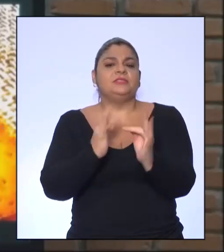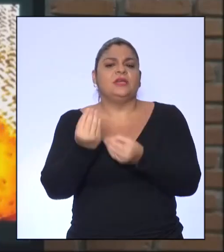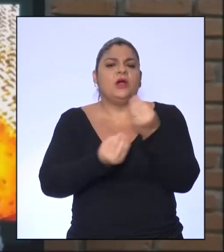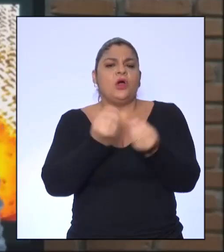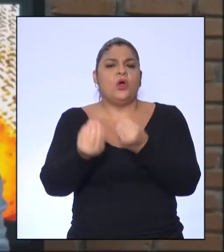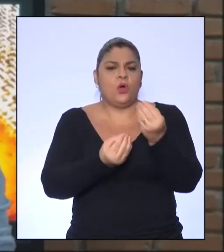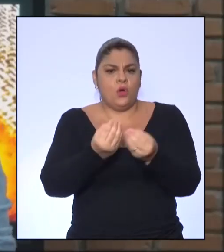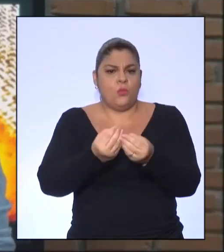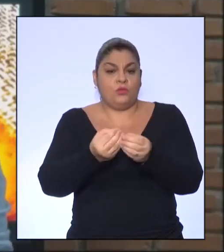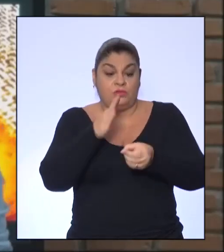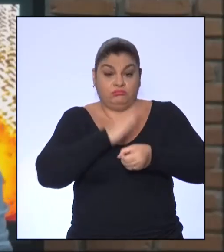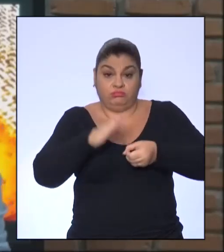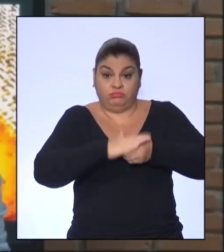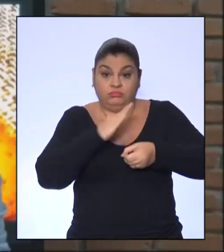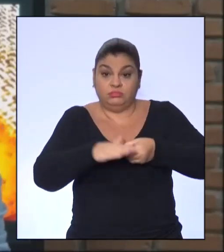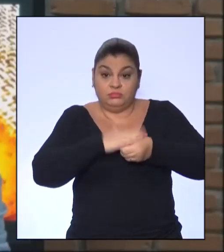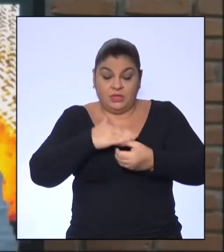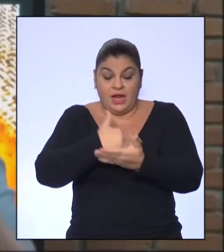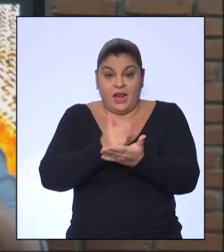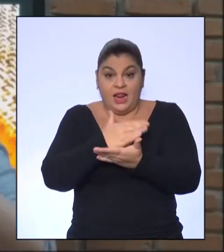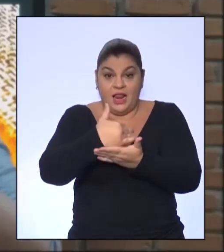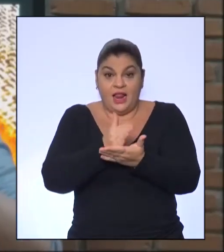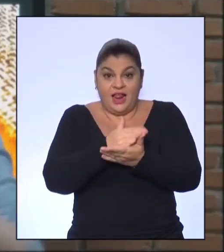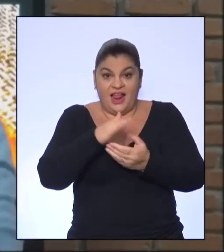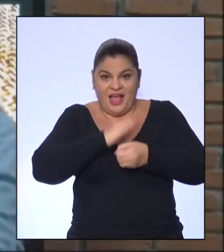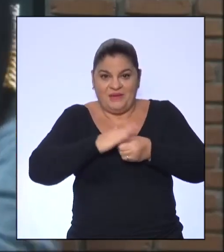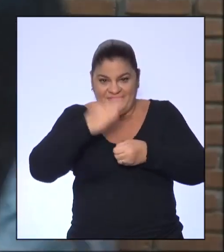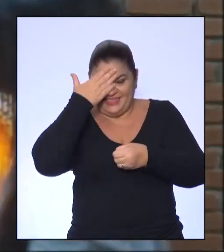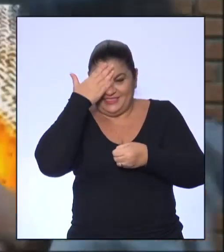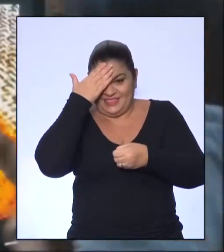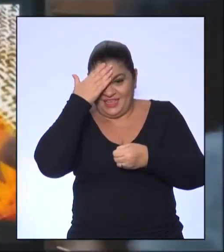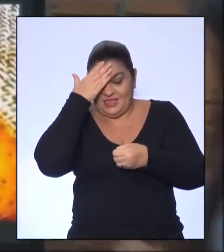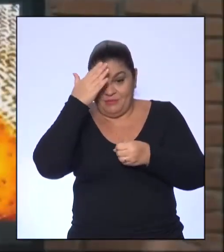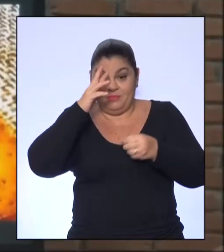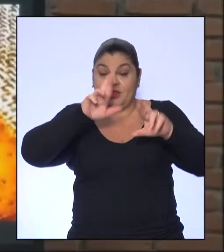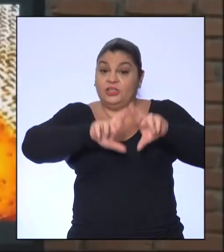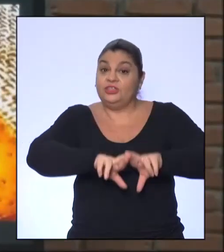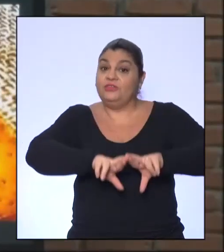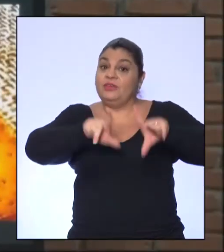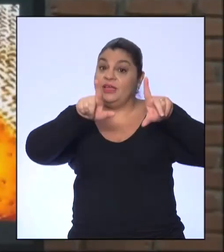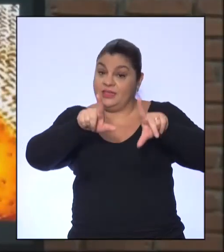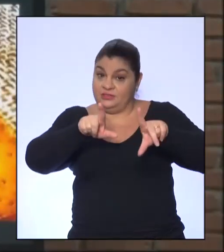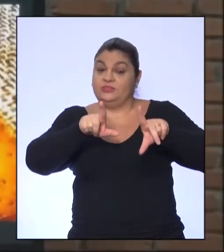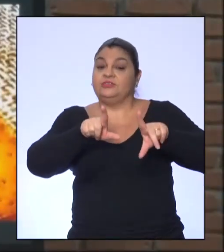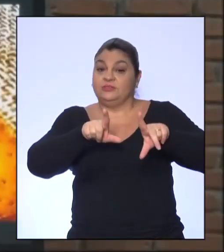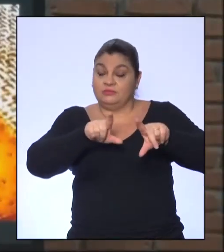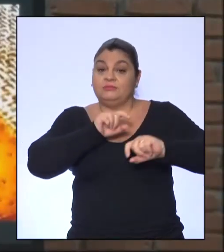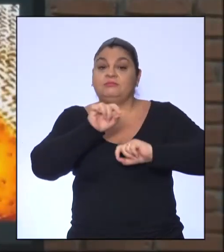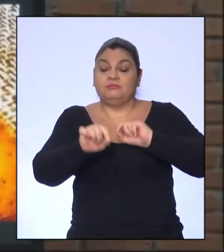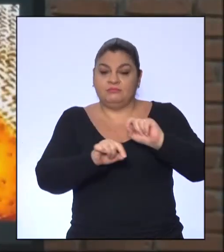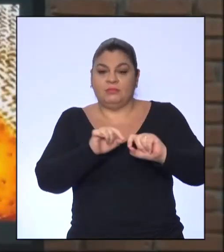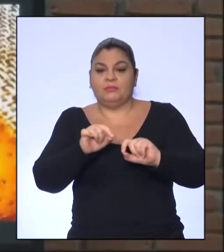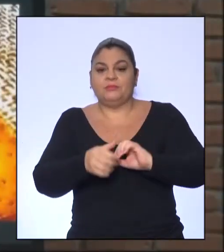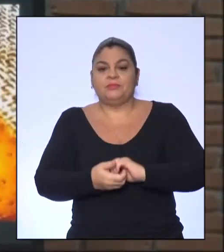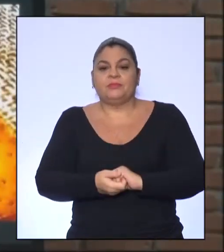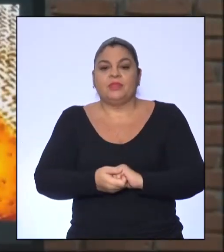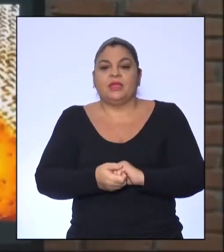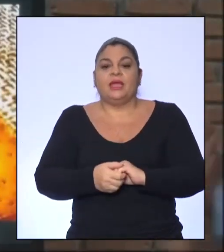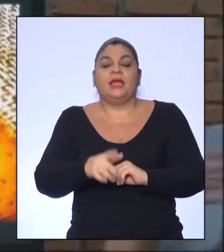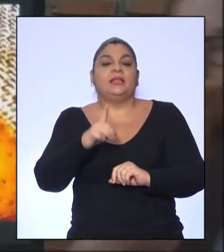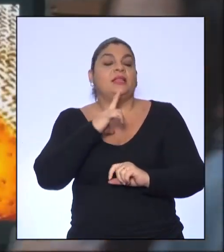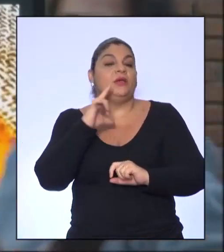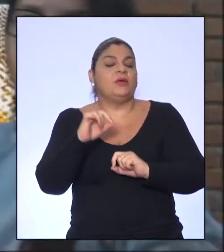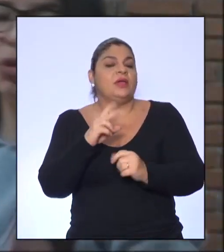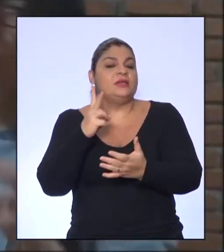ela descasca e pica ela. Ela não é mais aquela pelotona, que é aquela bolona da batata. Ela